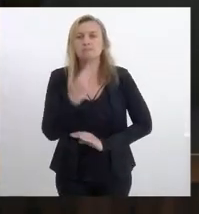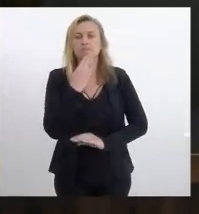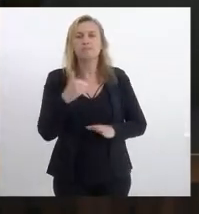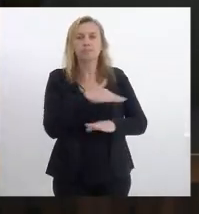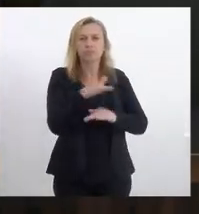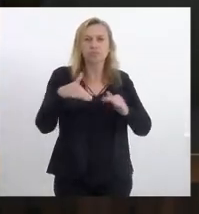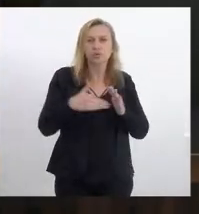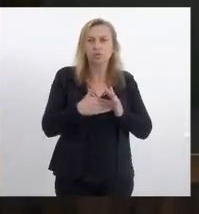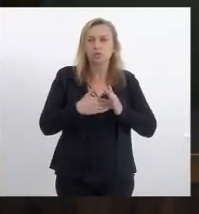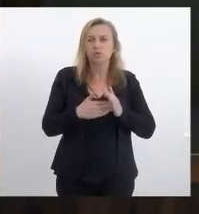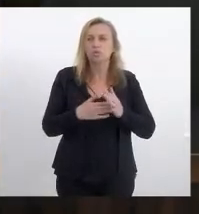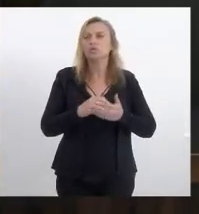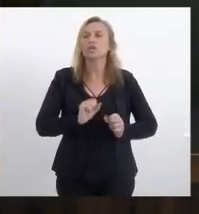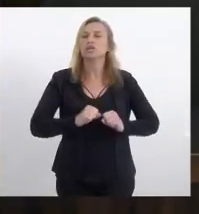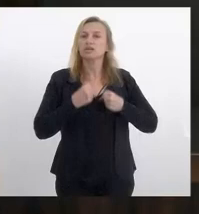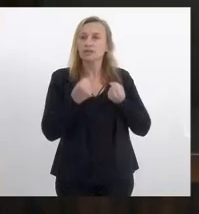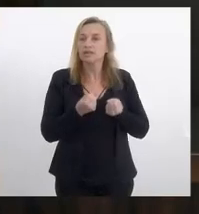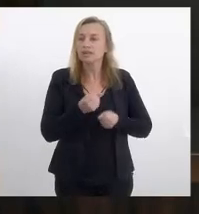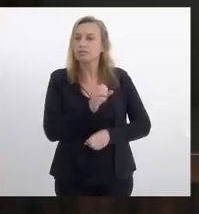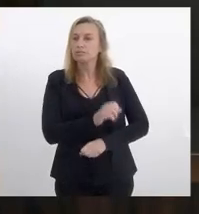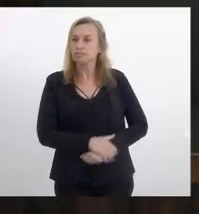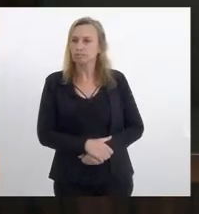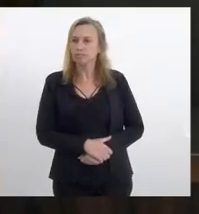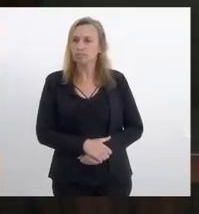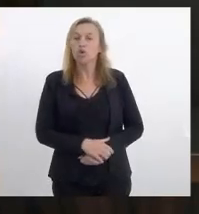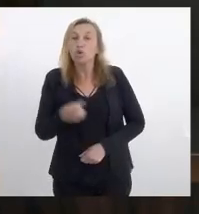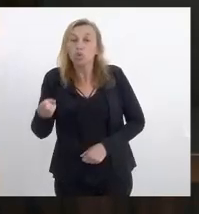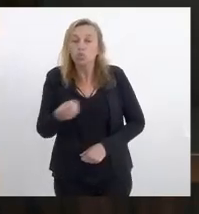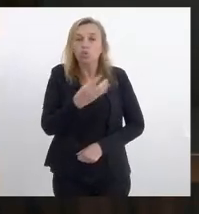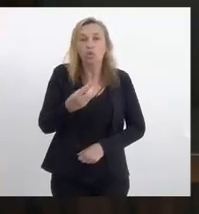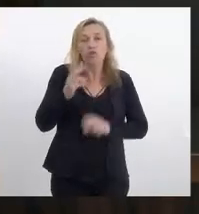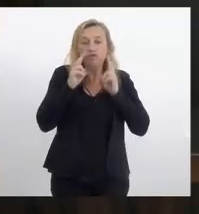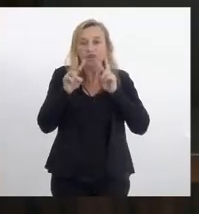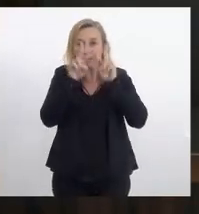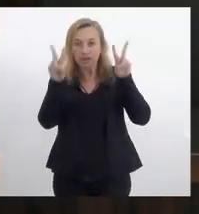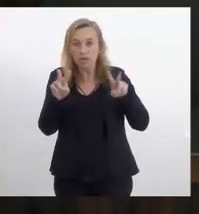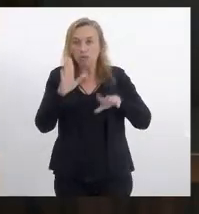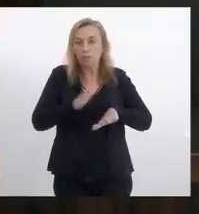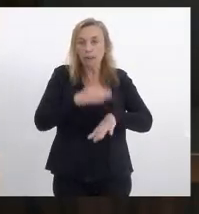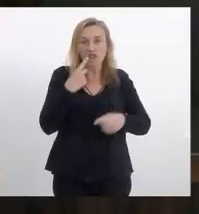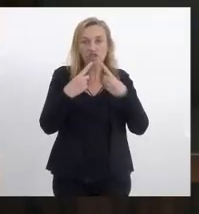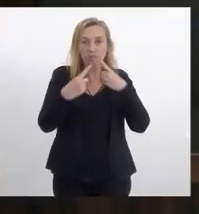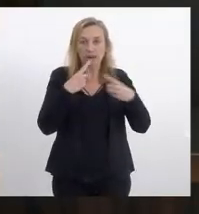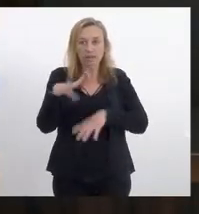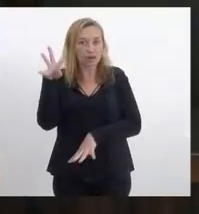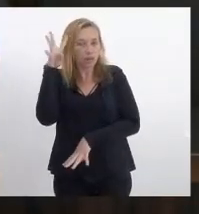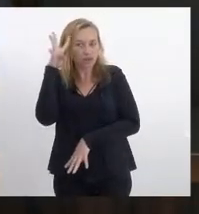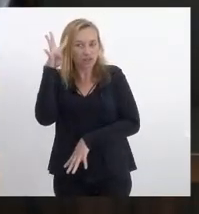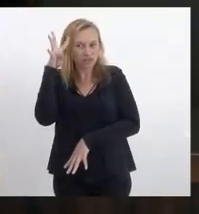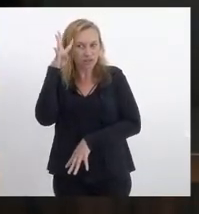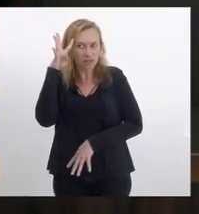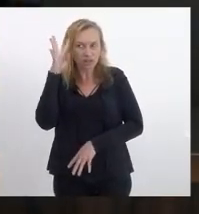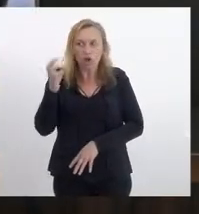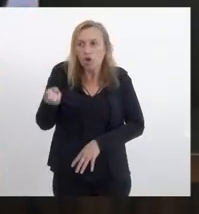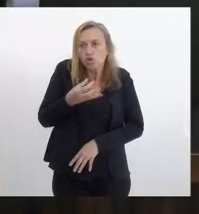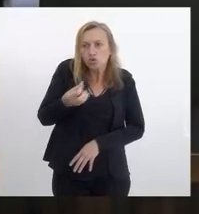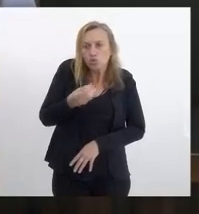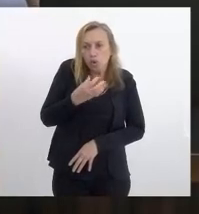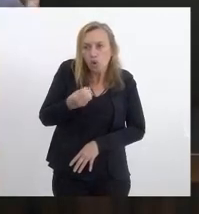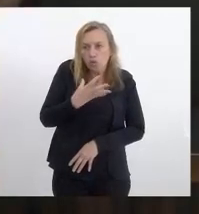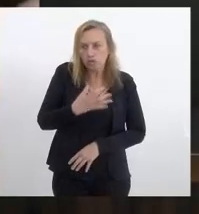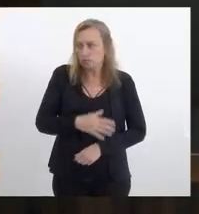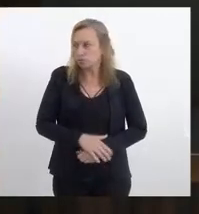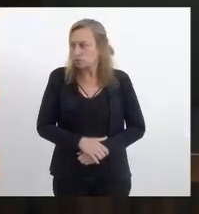todos que querem defender inclusive um novo ponto de vista mais debate Na quarta-feira novos